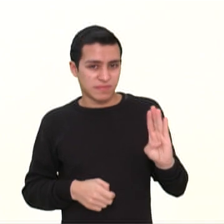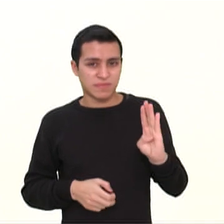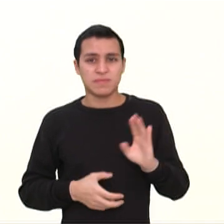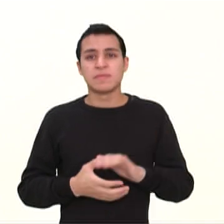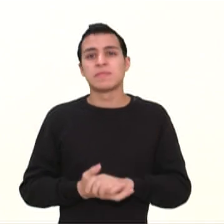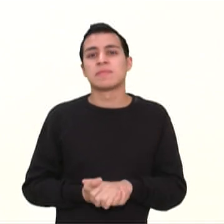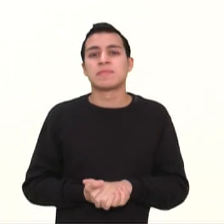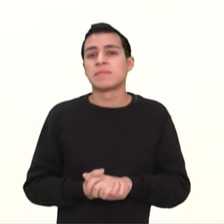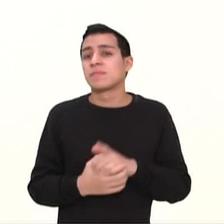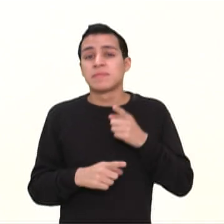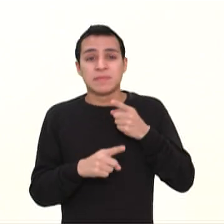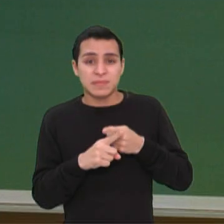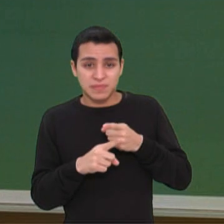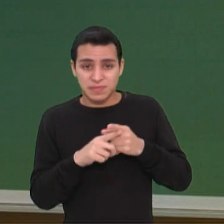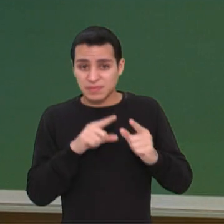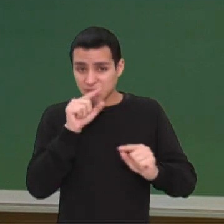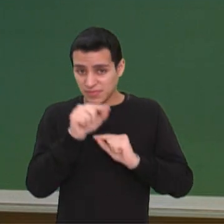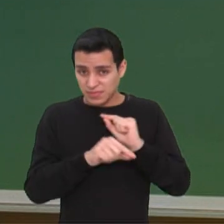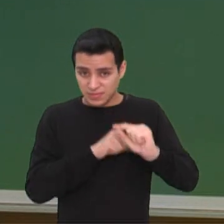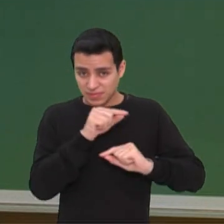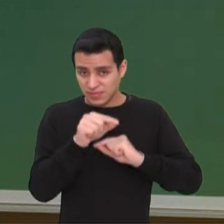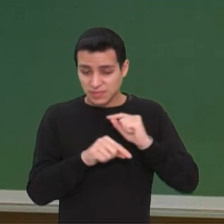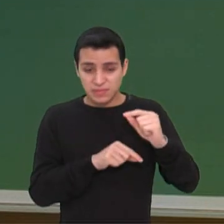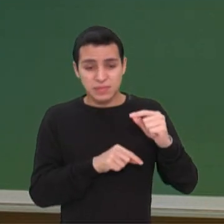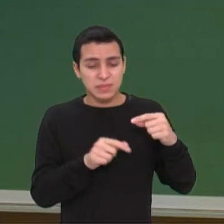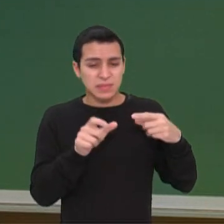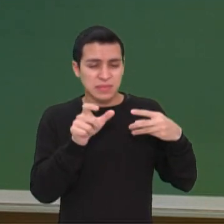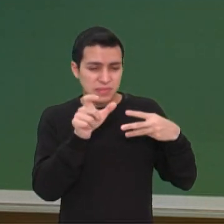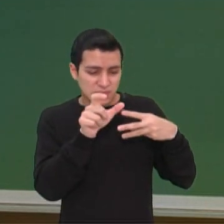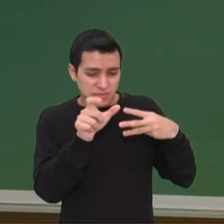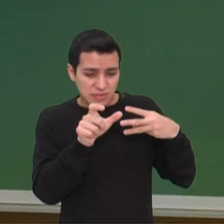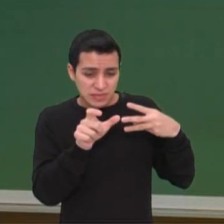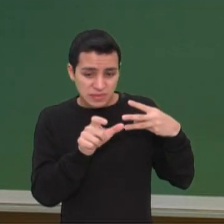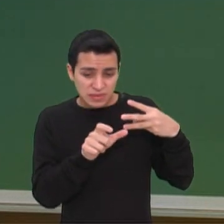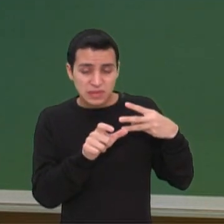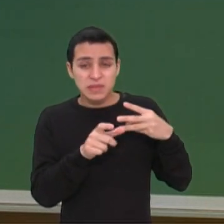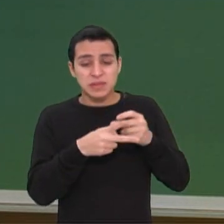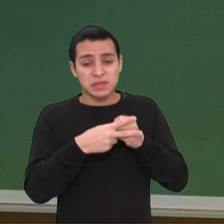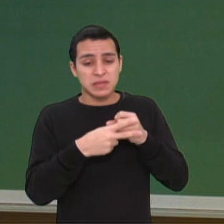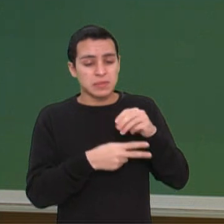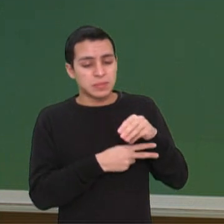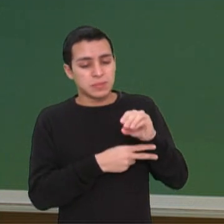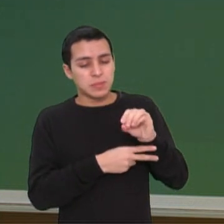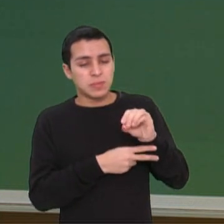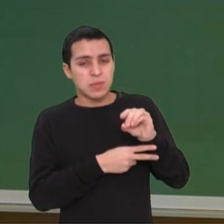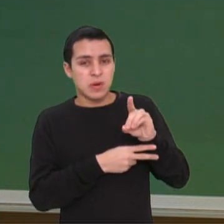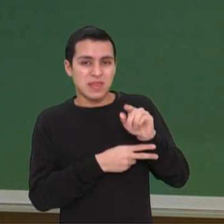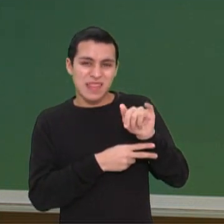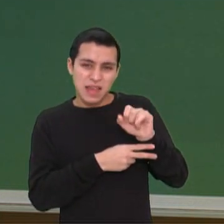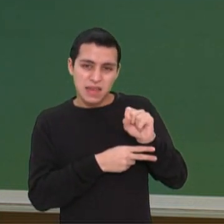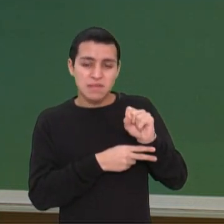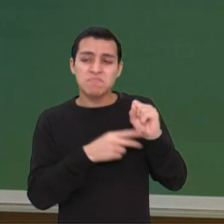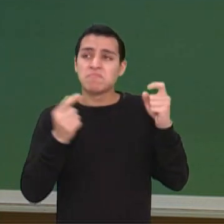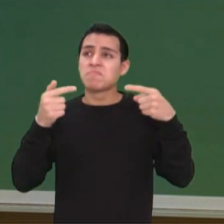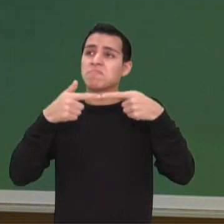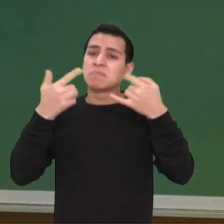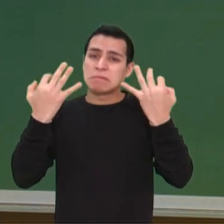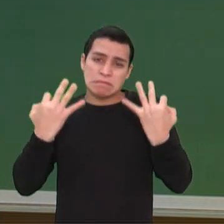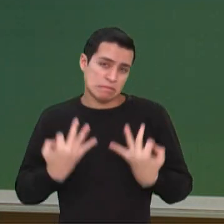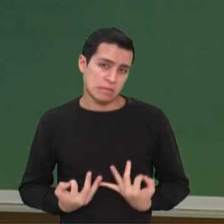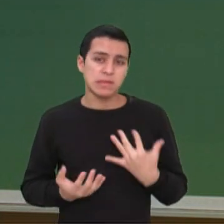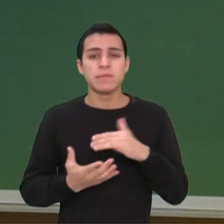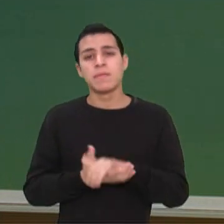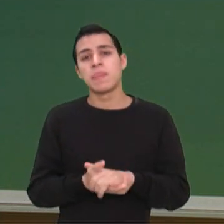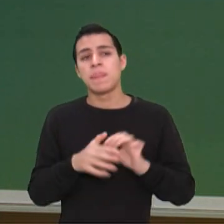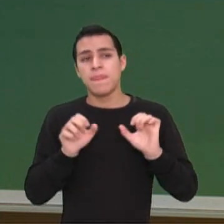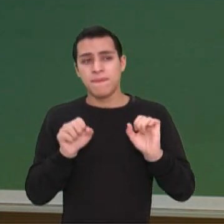might. Por quê? Porque aqui as três palavras, os três verbos modais, enquadram de forma correta. Poderíamos